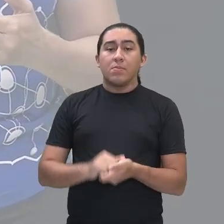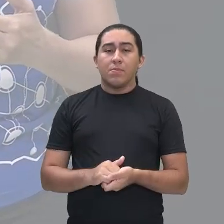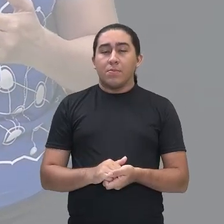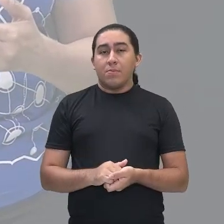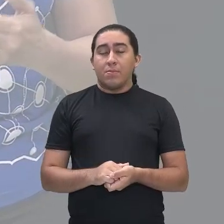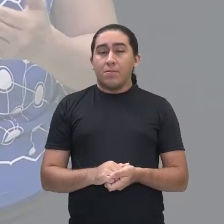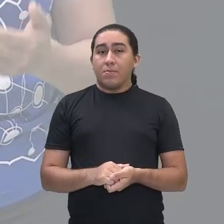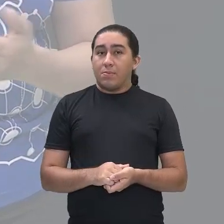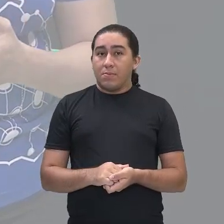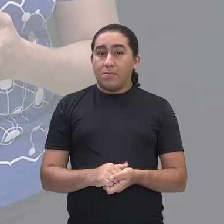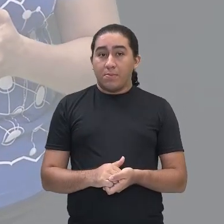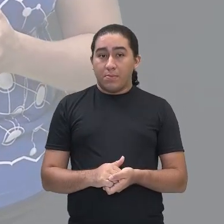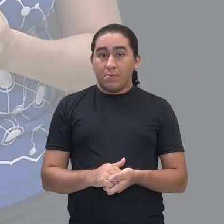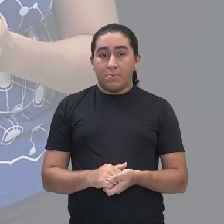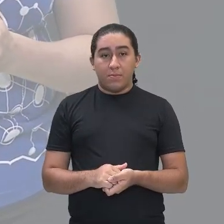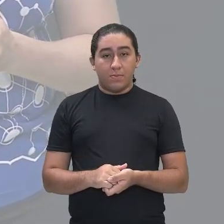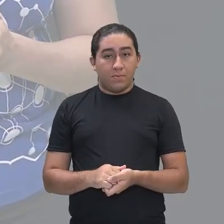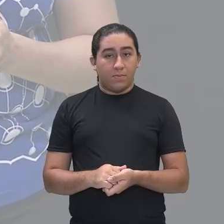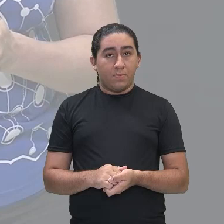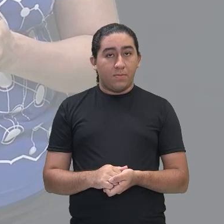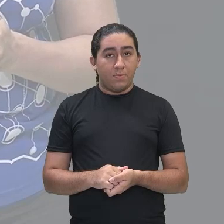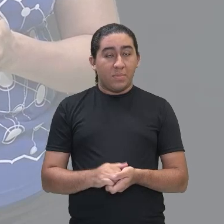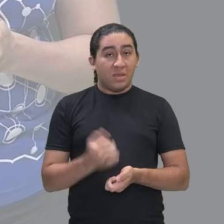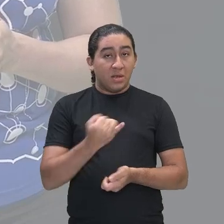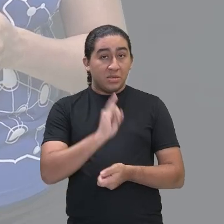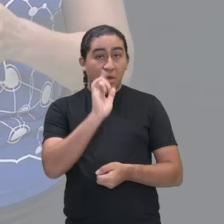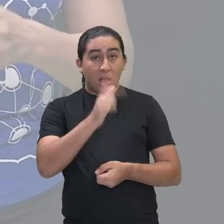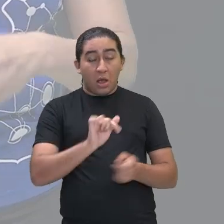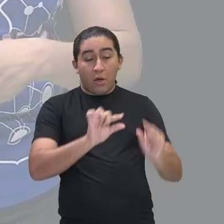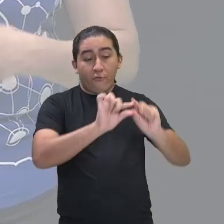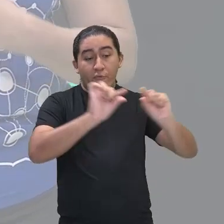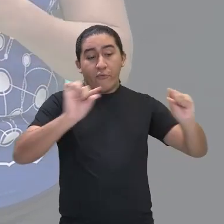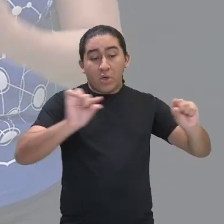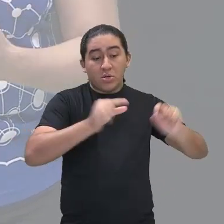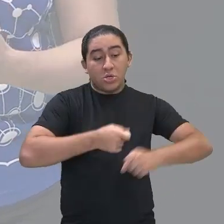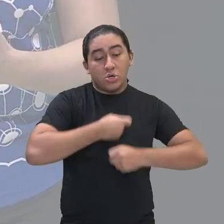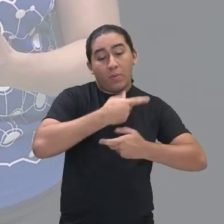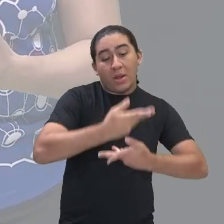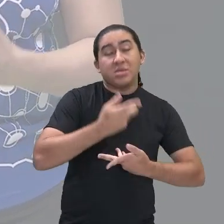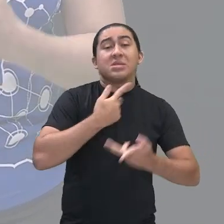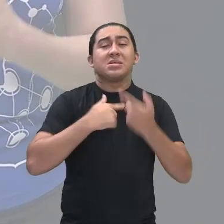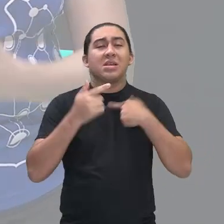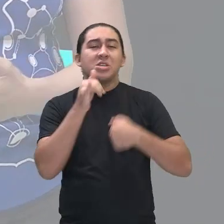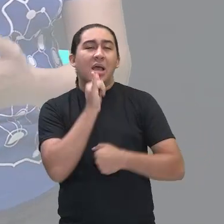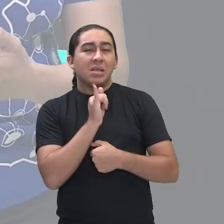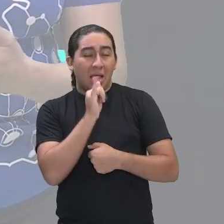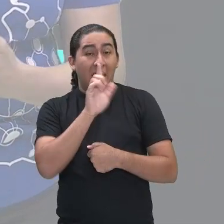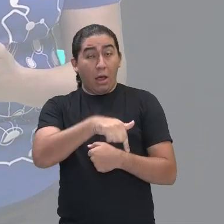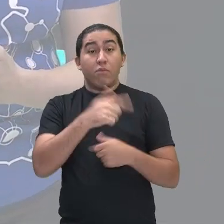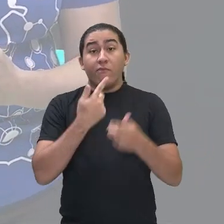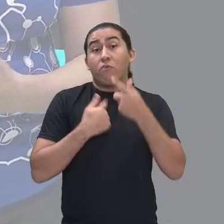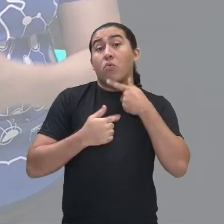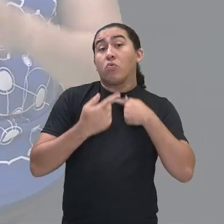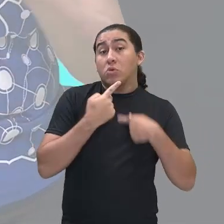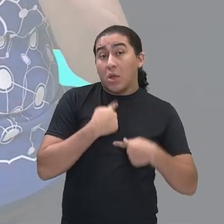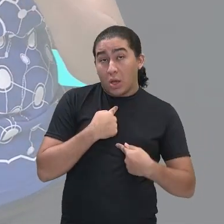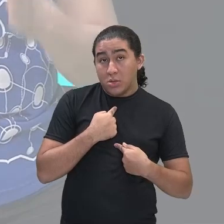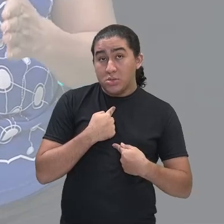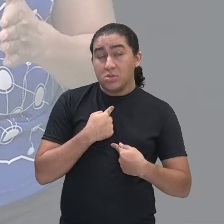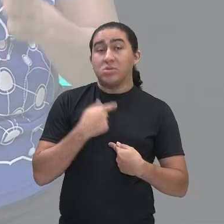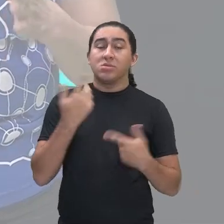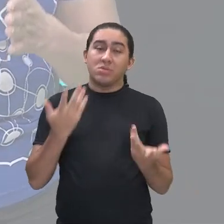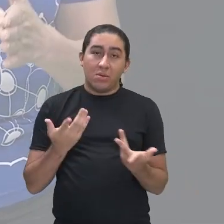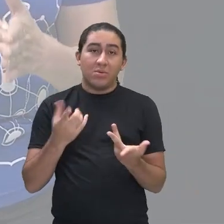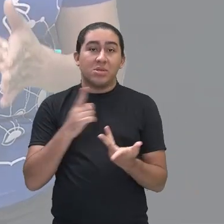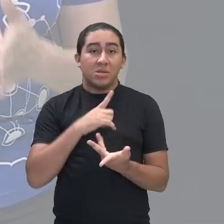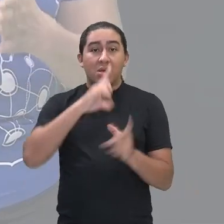fala de verso que expressa desejo, né? Que é uma vontade, que nós retiramos do texto,